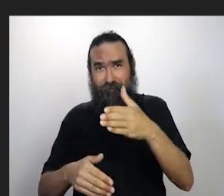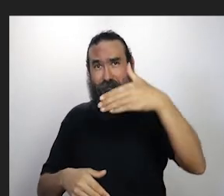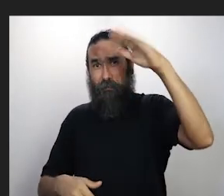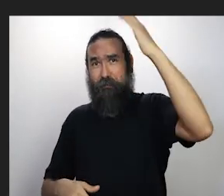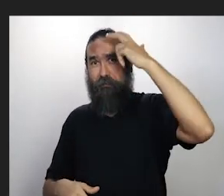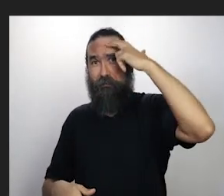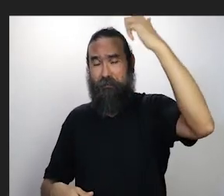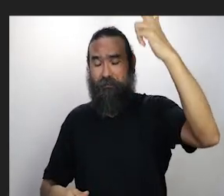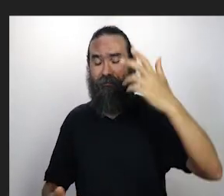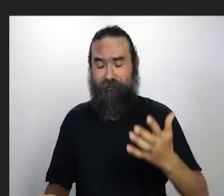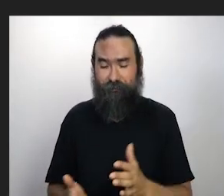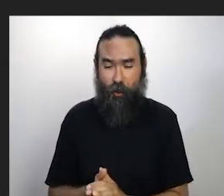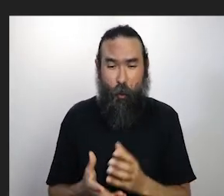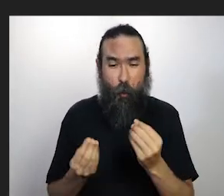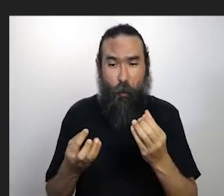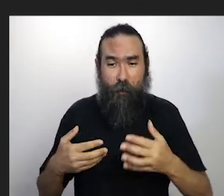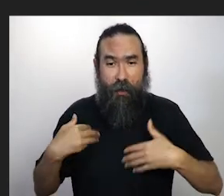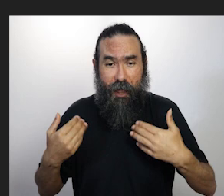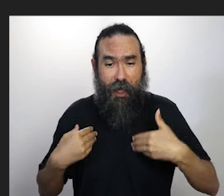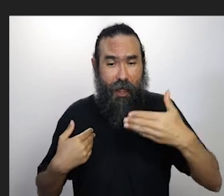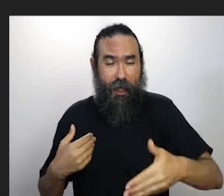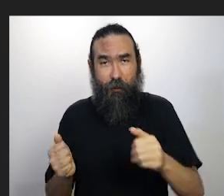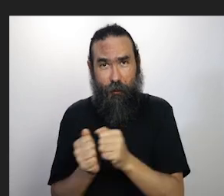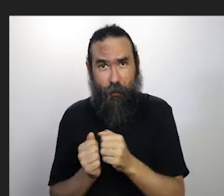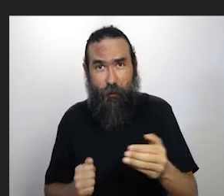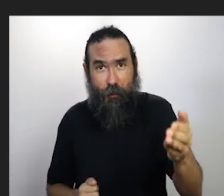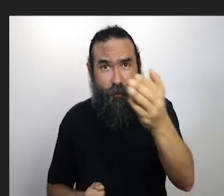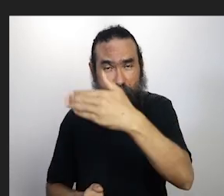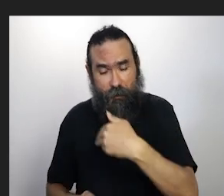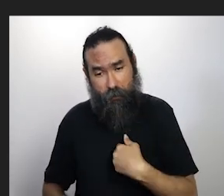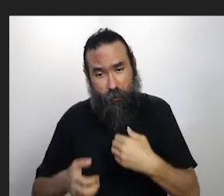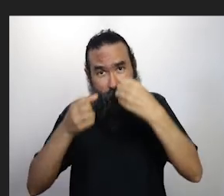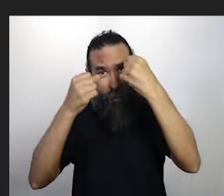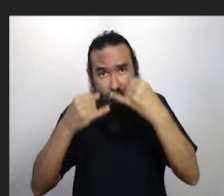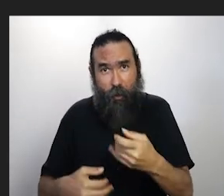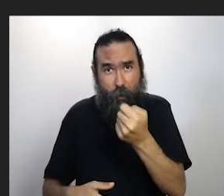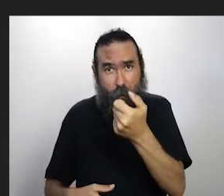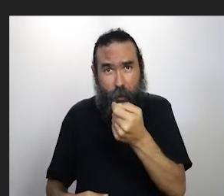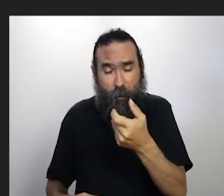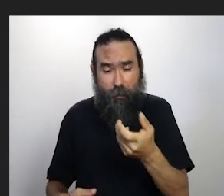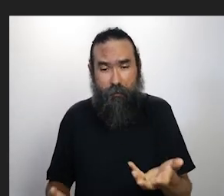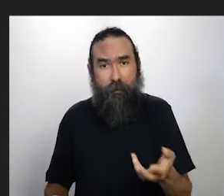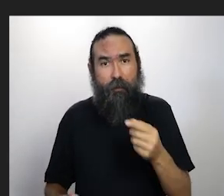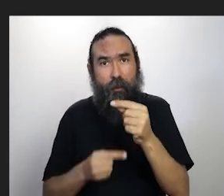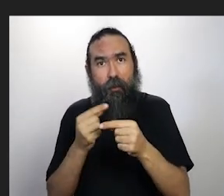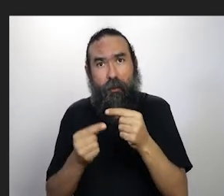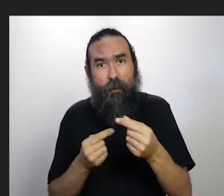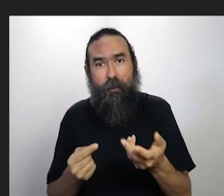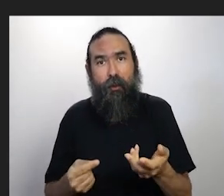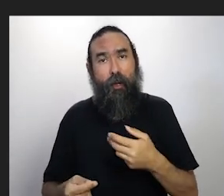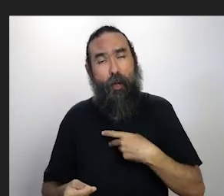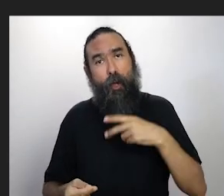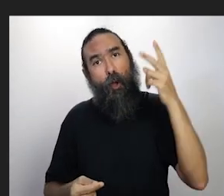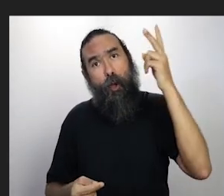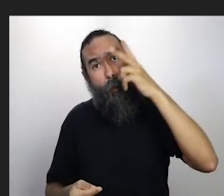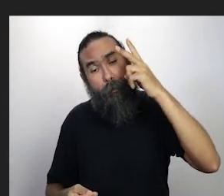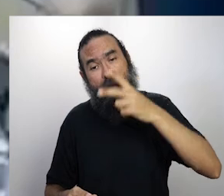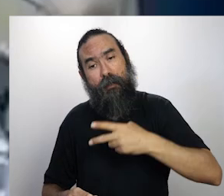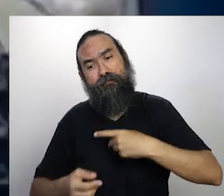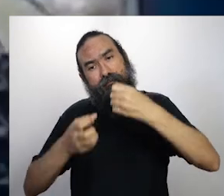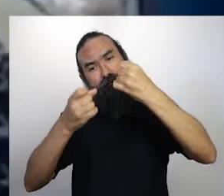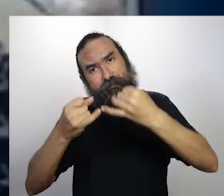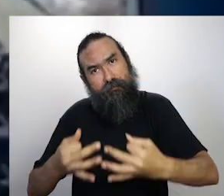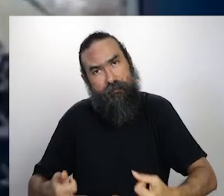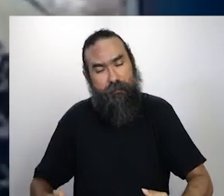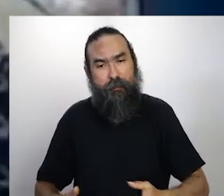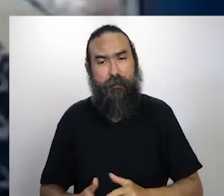É um prazer mesmo estar aqui com vocês. Bom, vou contar um pouquinho, espero poder contribuir, né, sobre um pouco sobre a minha